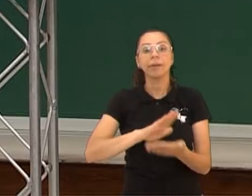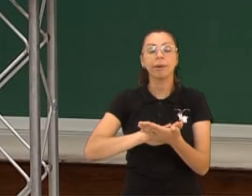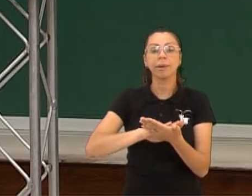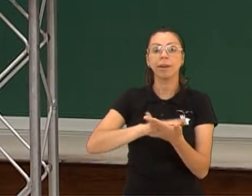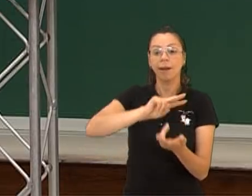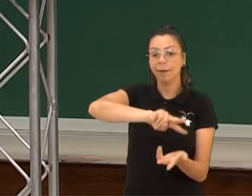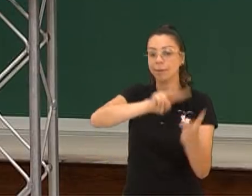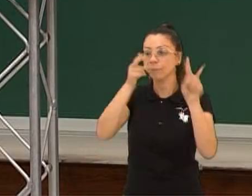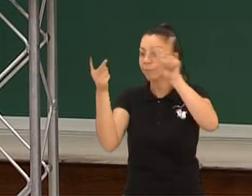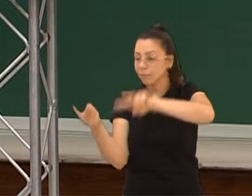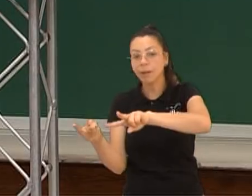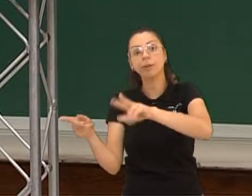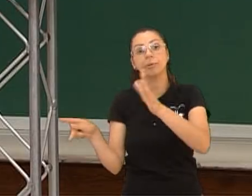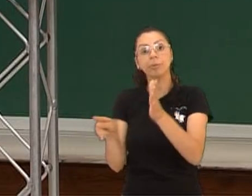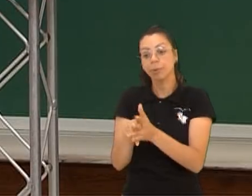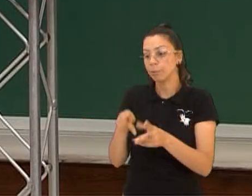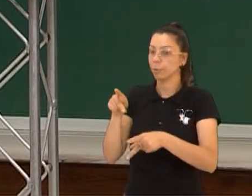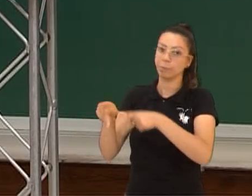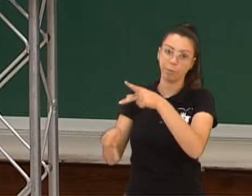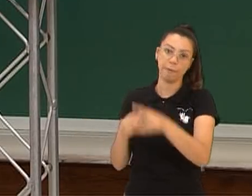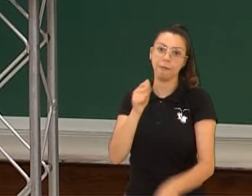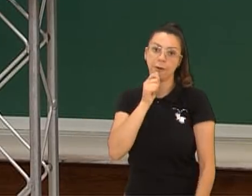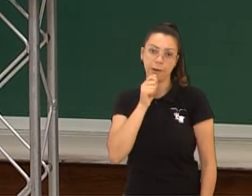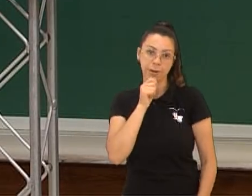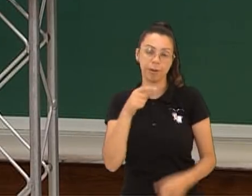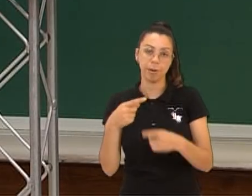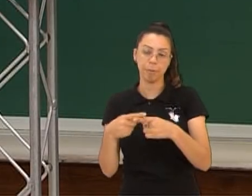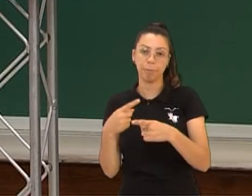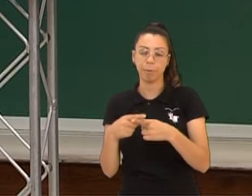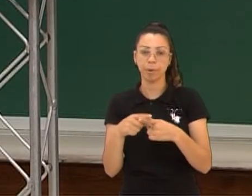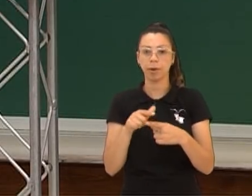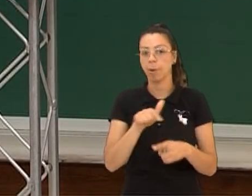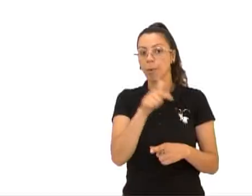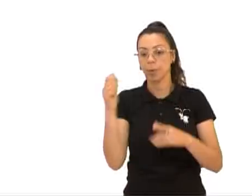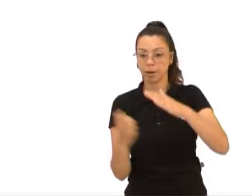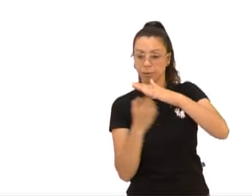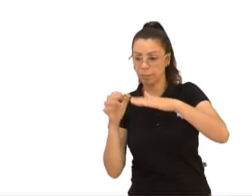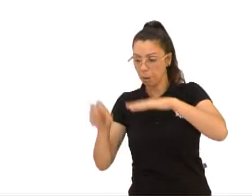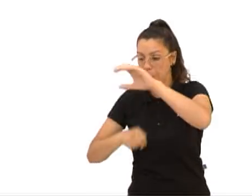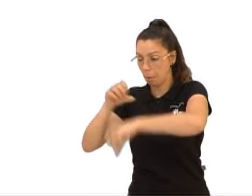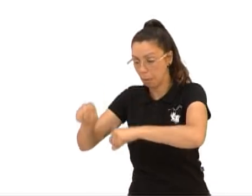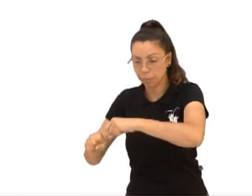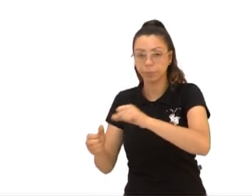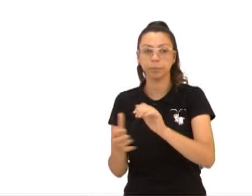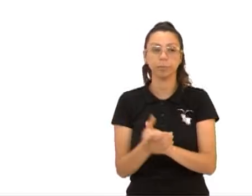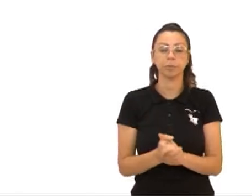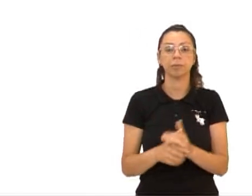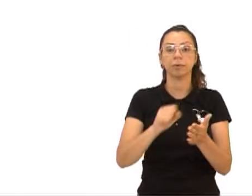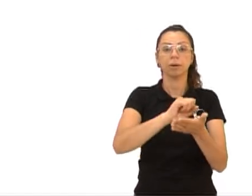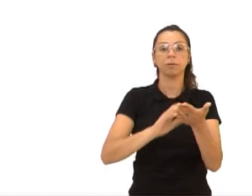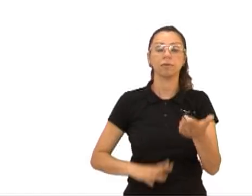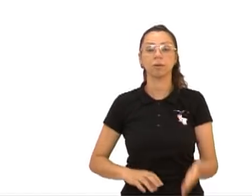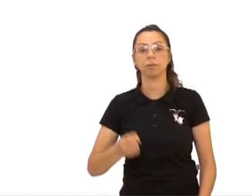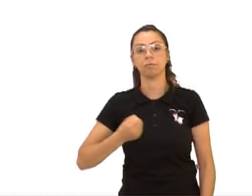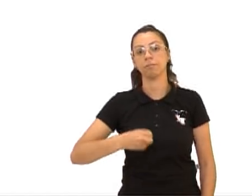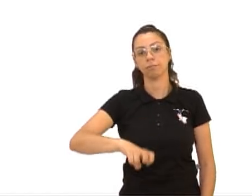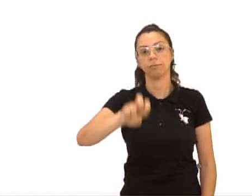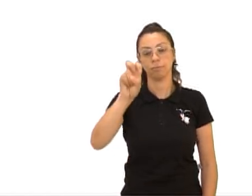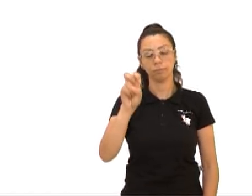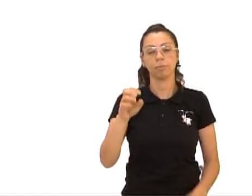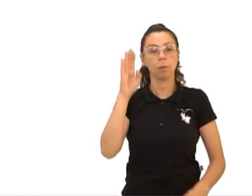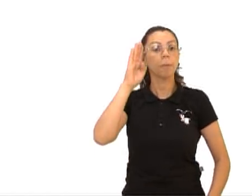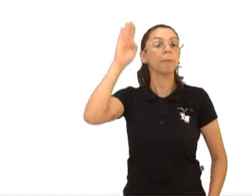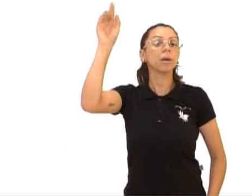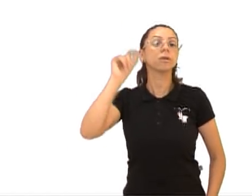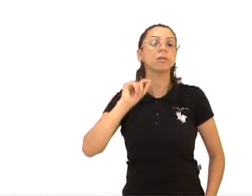para o povo ainda. Né? Isso está acabando de acontecer. Então, vamos lá para a nossa atividade número 5, é um questionário.